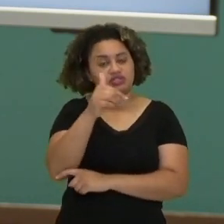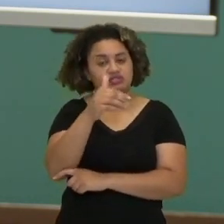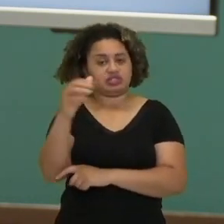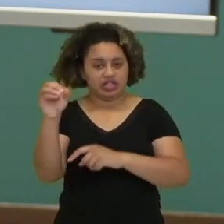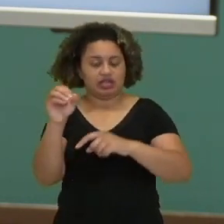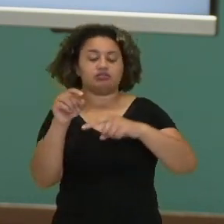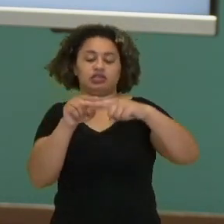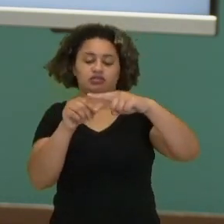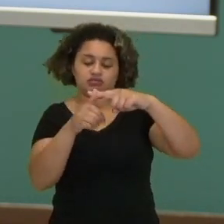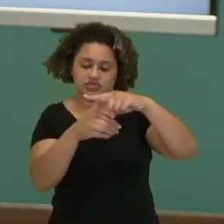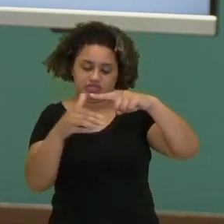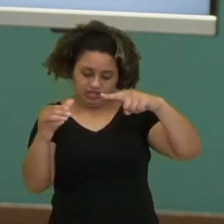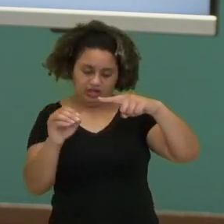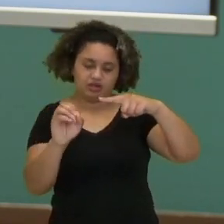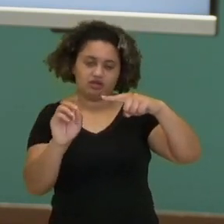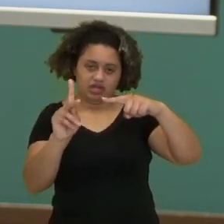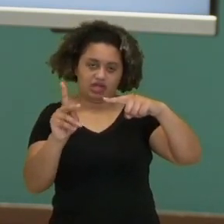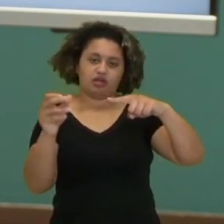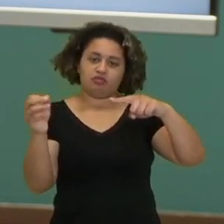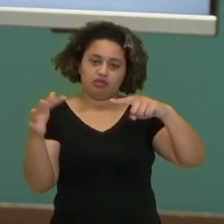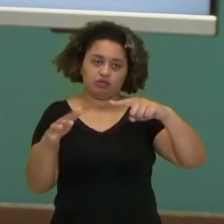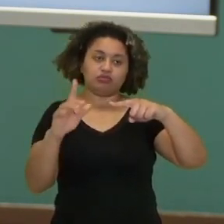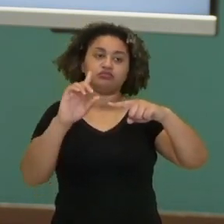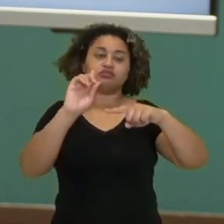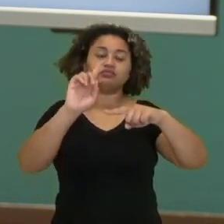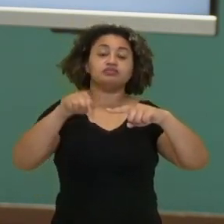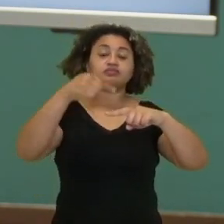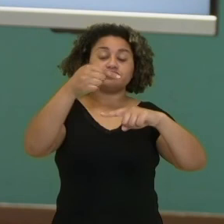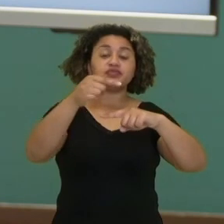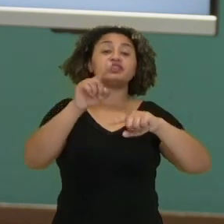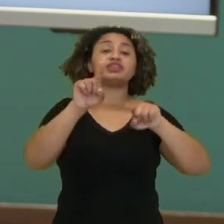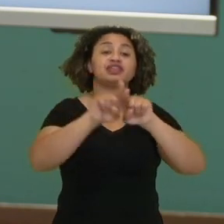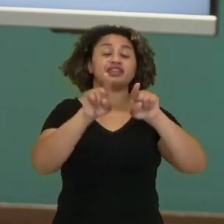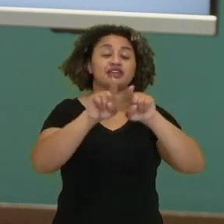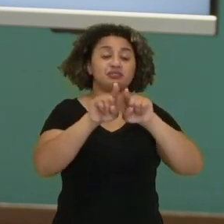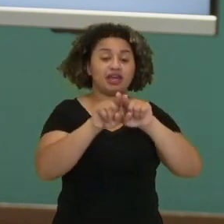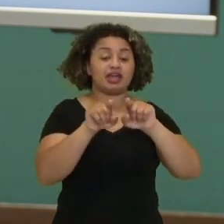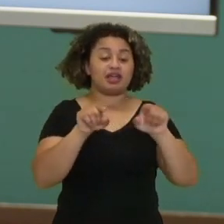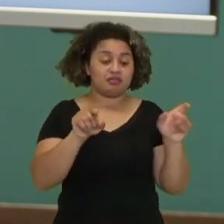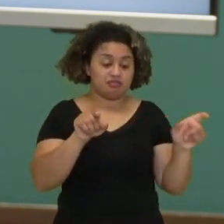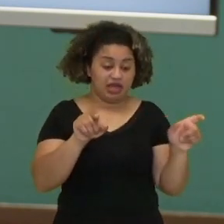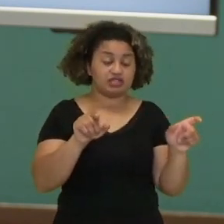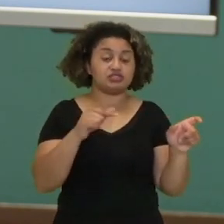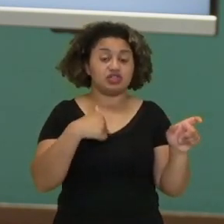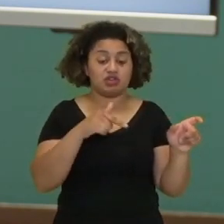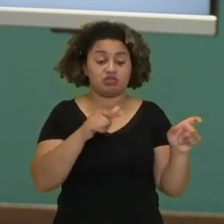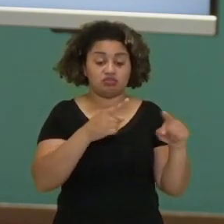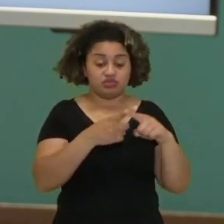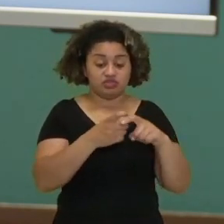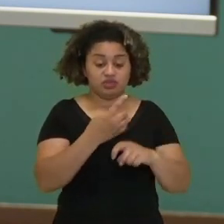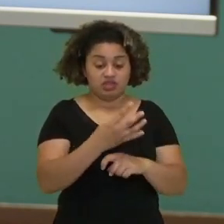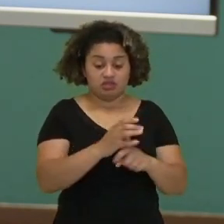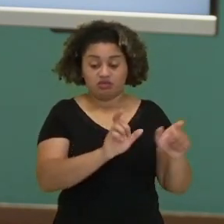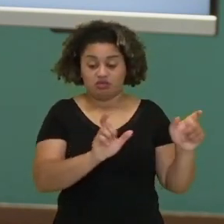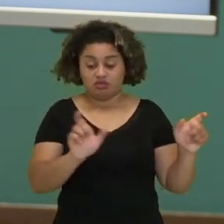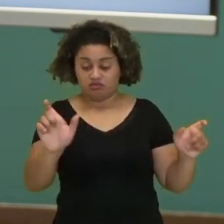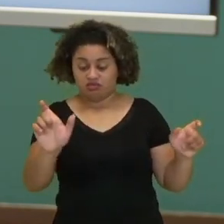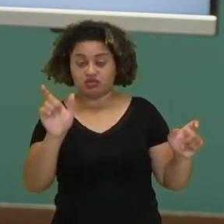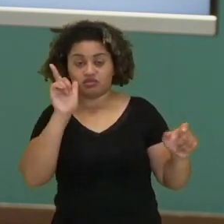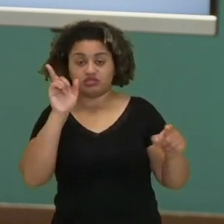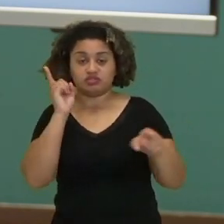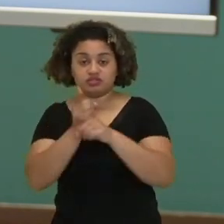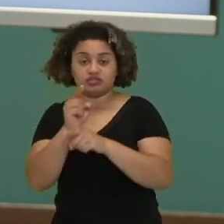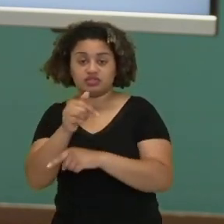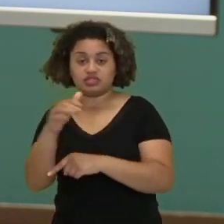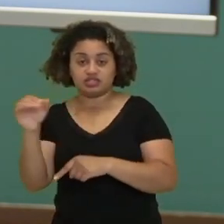que o resultado dê 100, certo? Na sequência, como eu multipliquei o 25 por 4, eu também